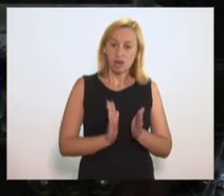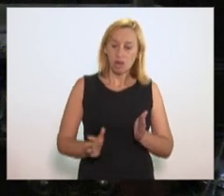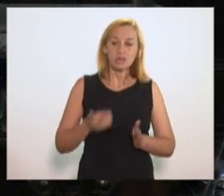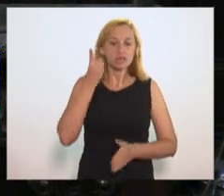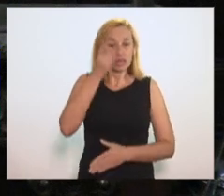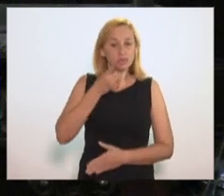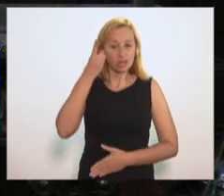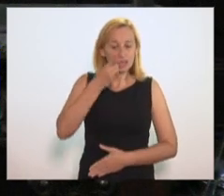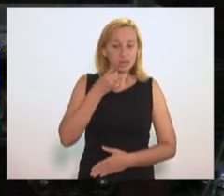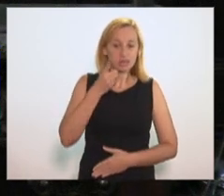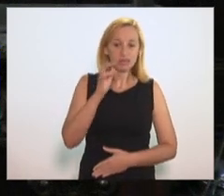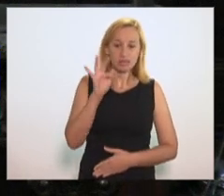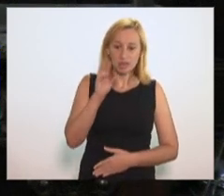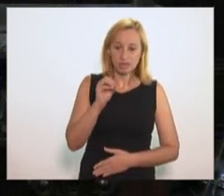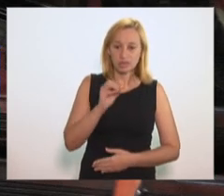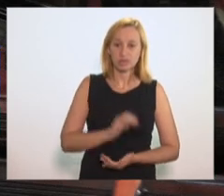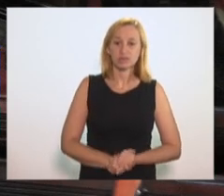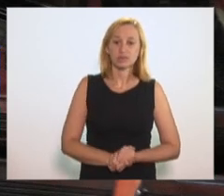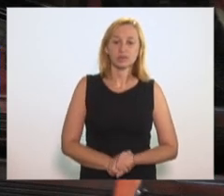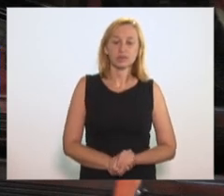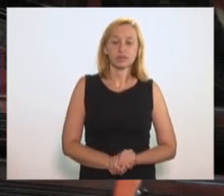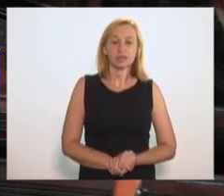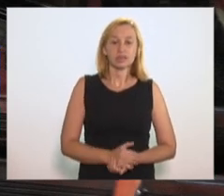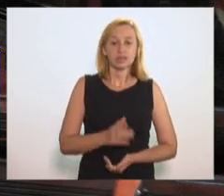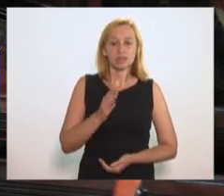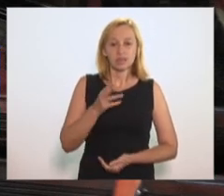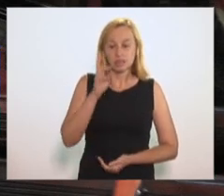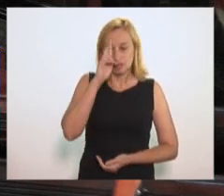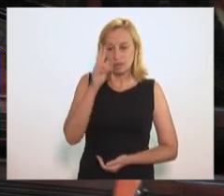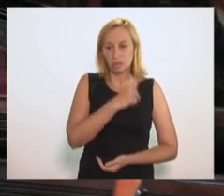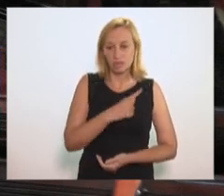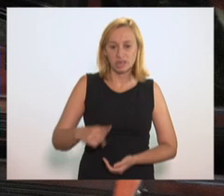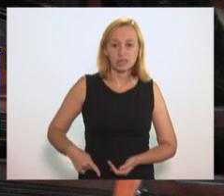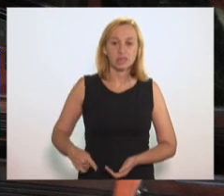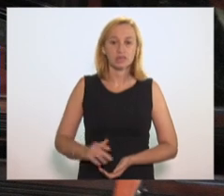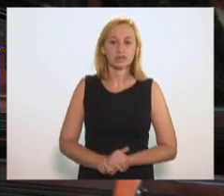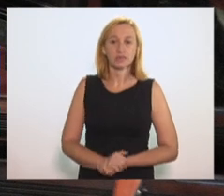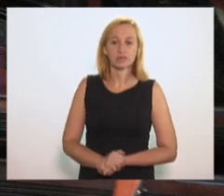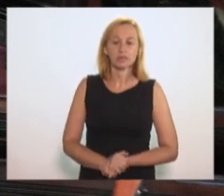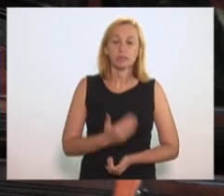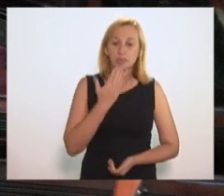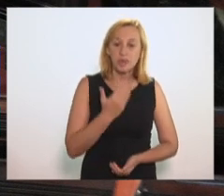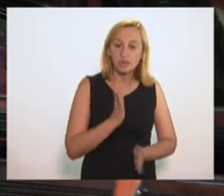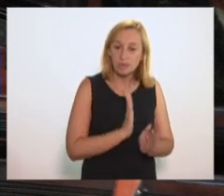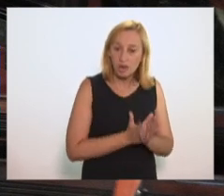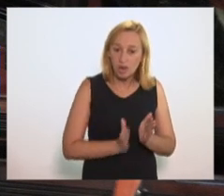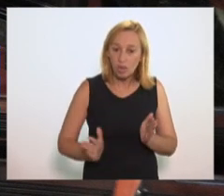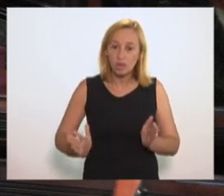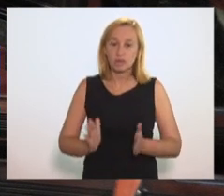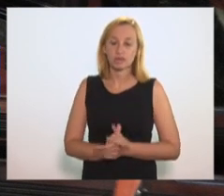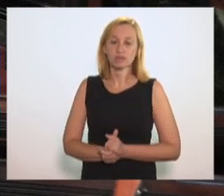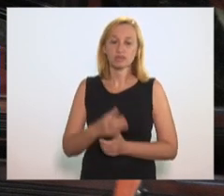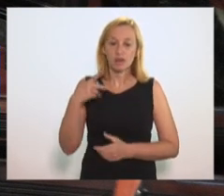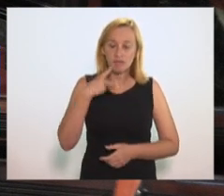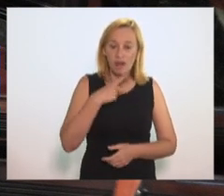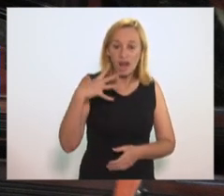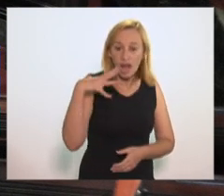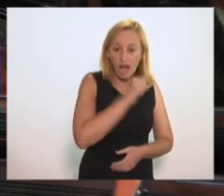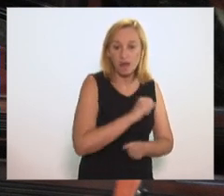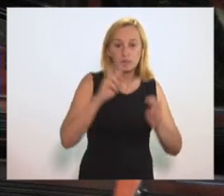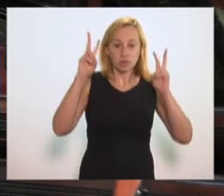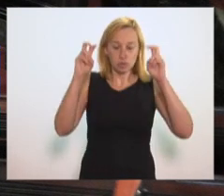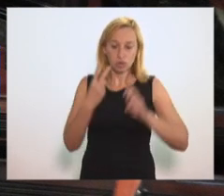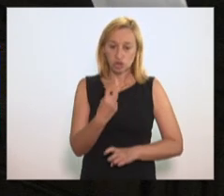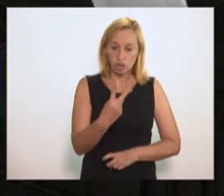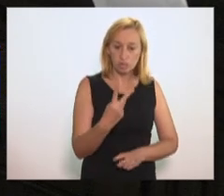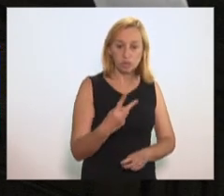deputado Flávio Serafini senhora presidente eu peço pela ordem para levantar rapidamente dois temas que me